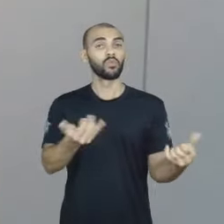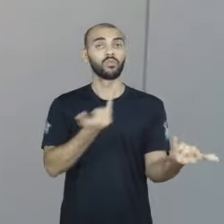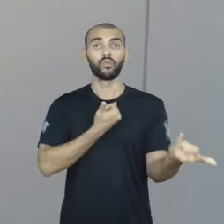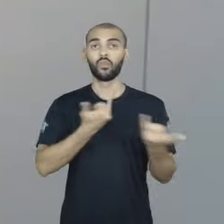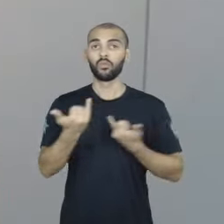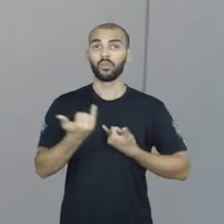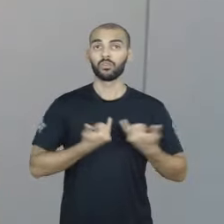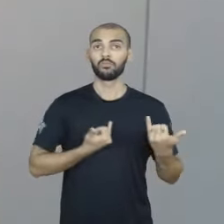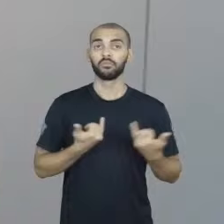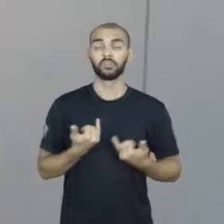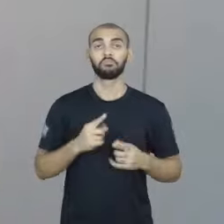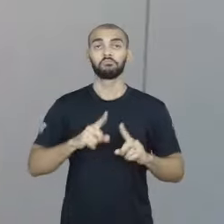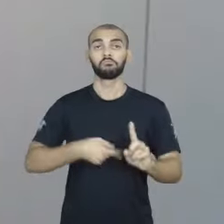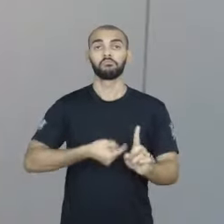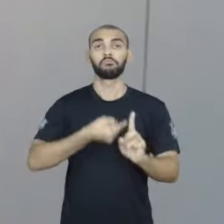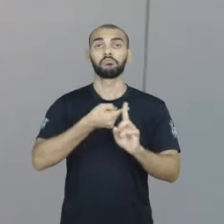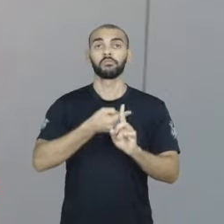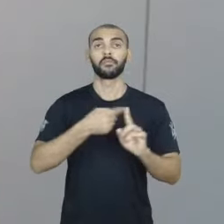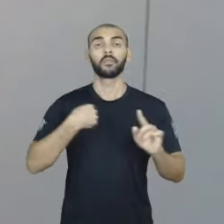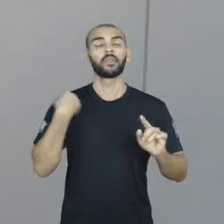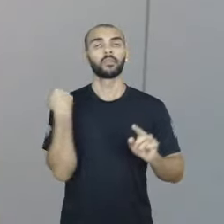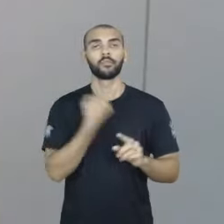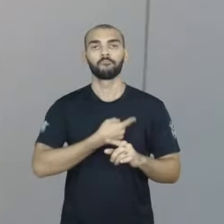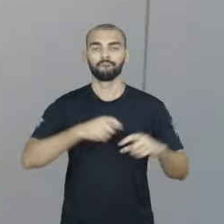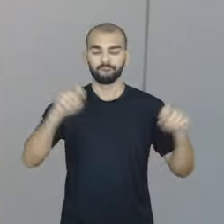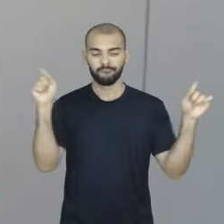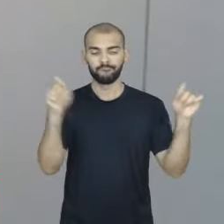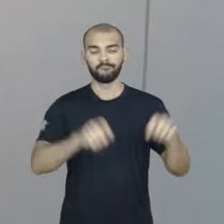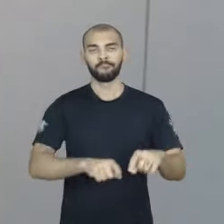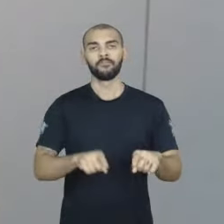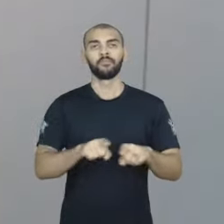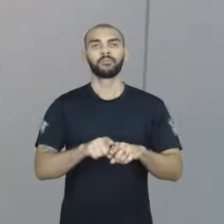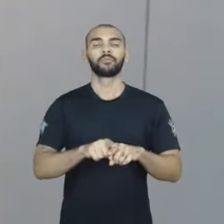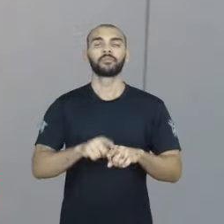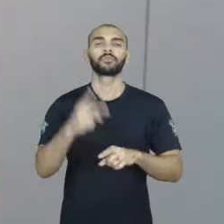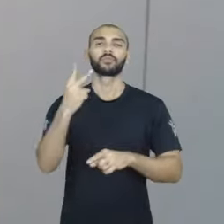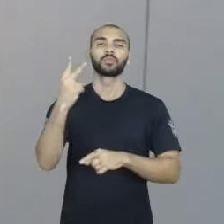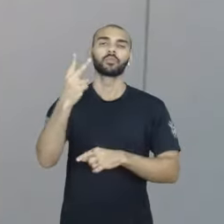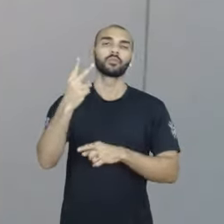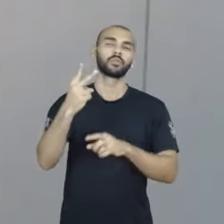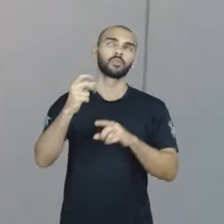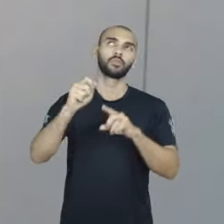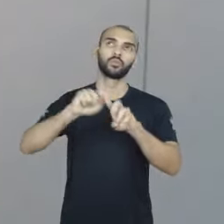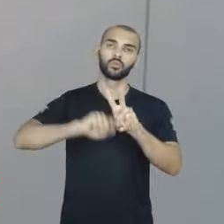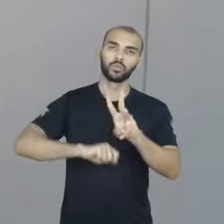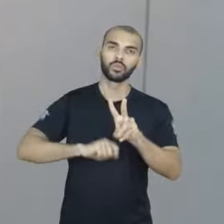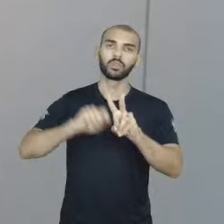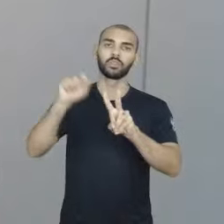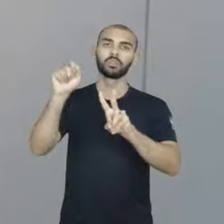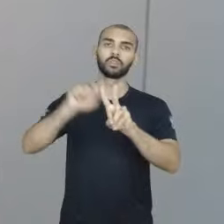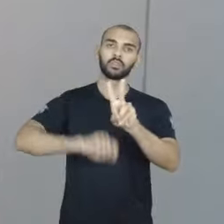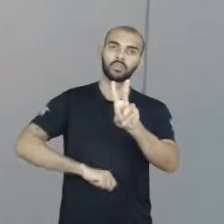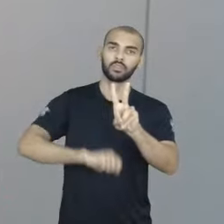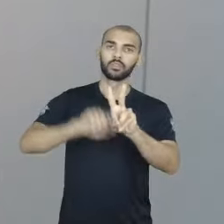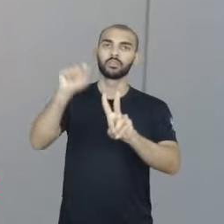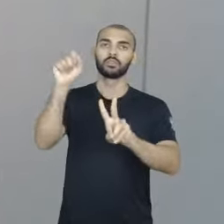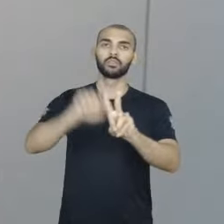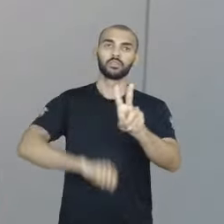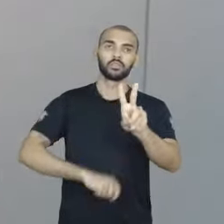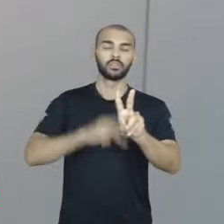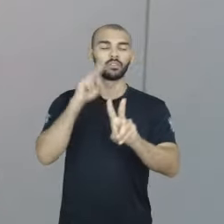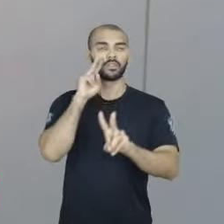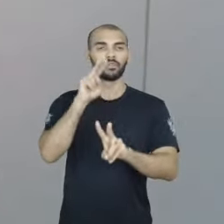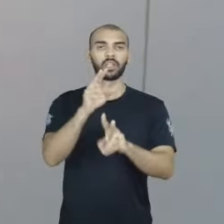surpreendendo positivamente, é possível que daqui dois meses, a cada dois meses, nós revemos as nossas projeções, né?